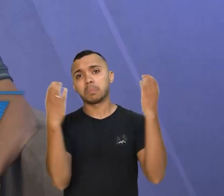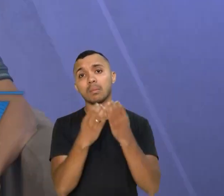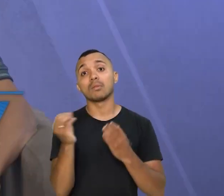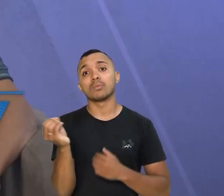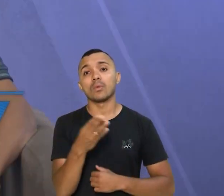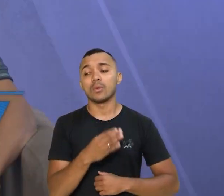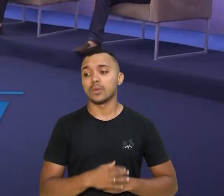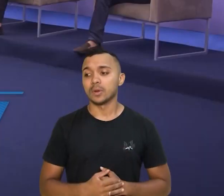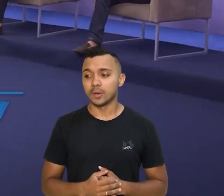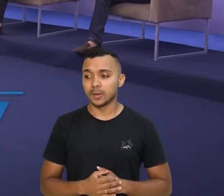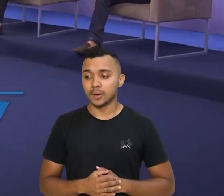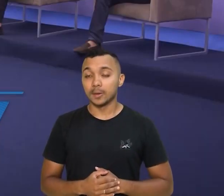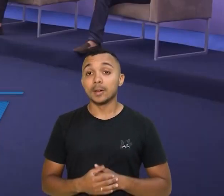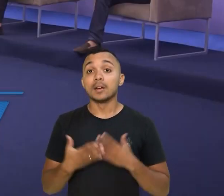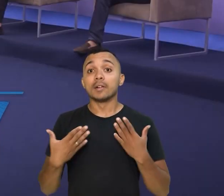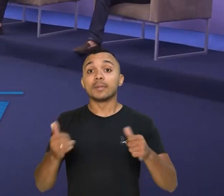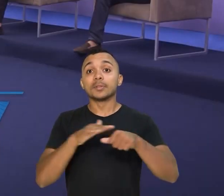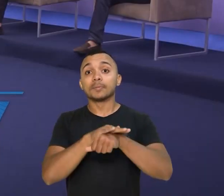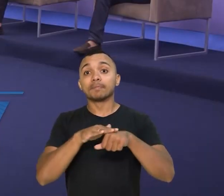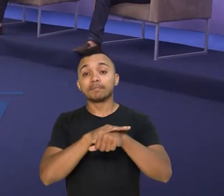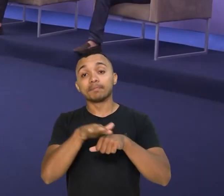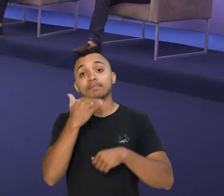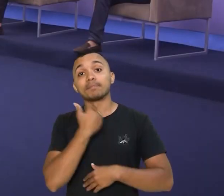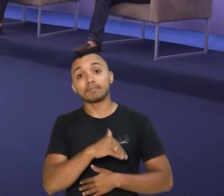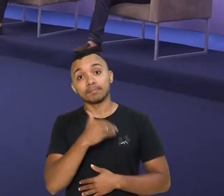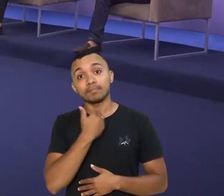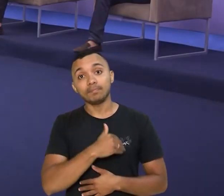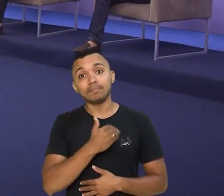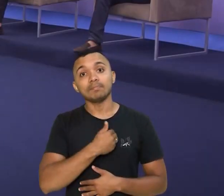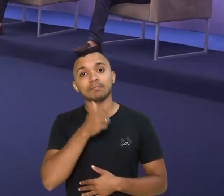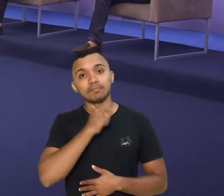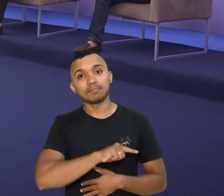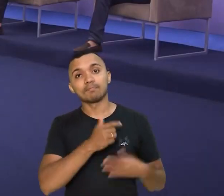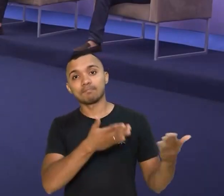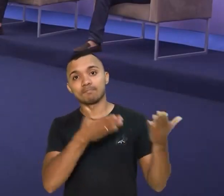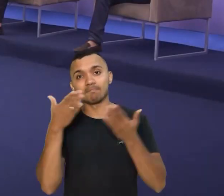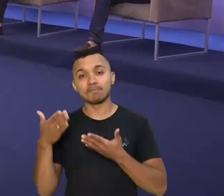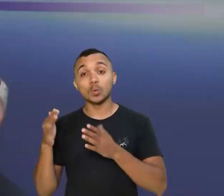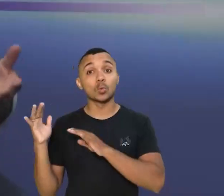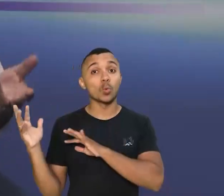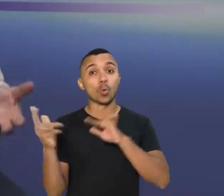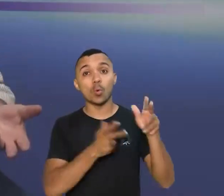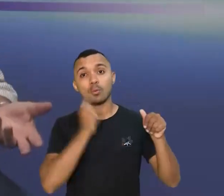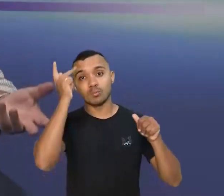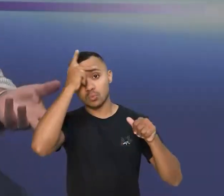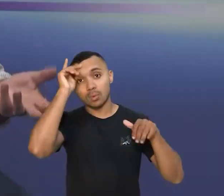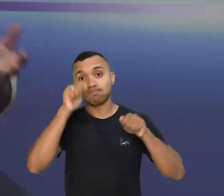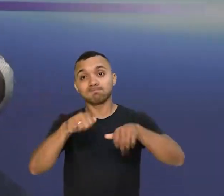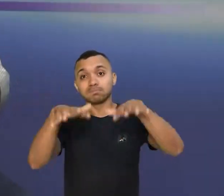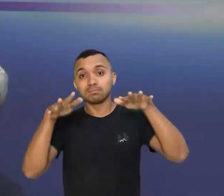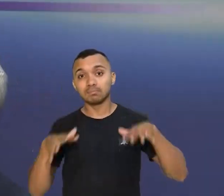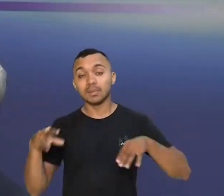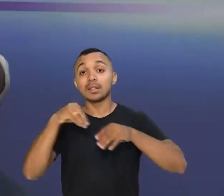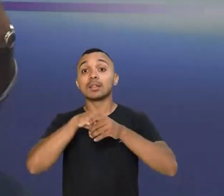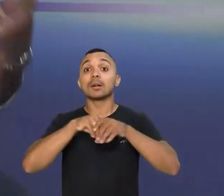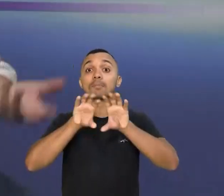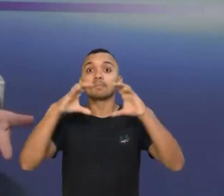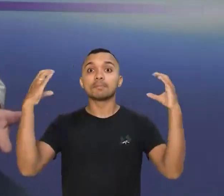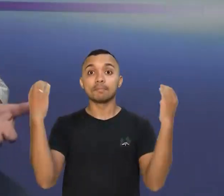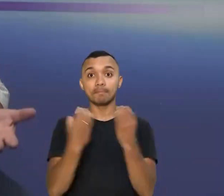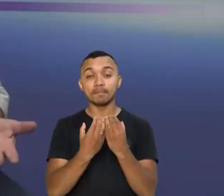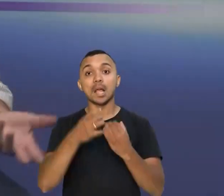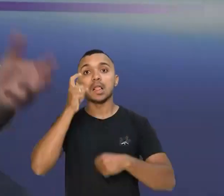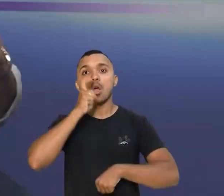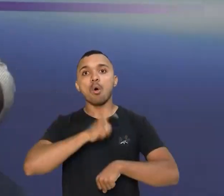Pois já que você está com a palavra, vamos ao Ceará, porque o Ceará voltou a receber o seu público total, o seu público geral no Castelão, não decepcionou.